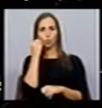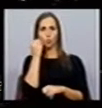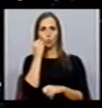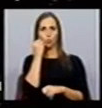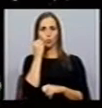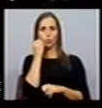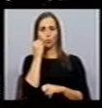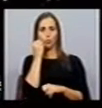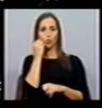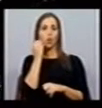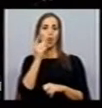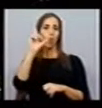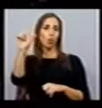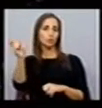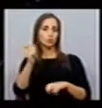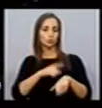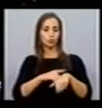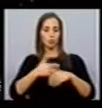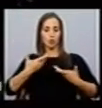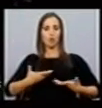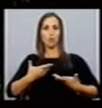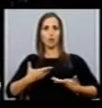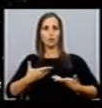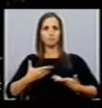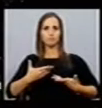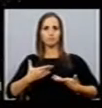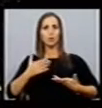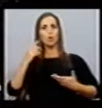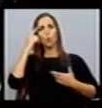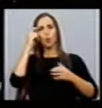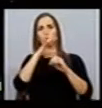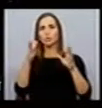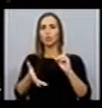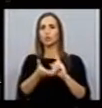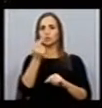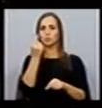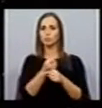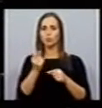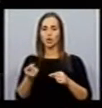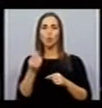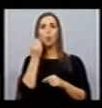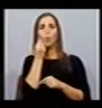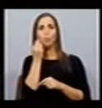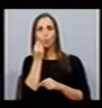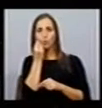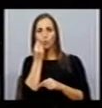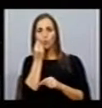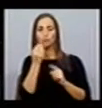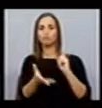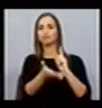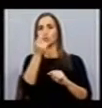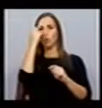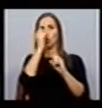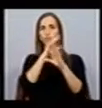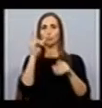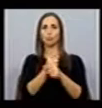muito mais distante do ponto em que nós estamos no universo, eles chegaram precisamente a esta conclusão. E como é que chegaram, porquê é que chegaram também a esta conclusão? Porque